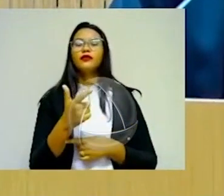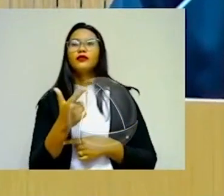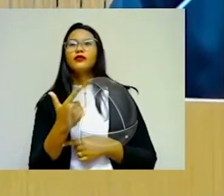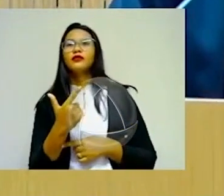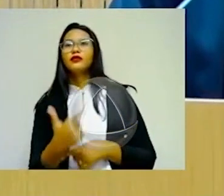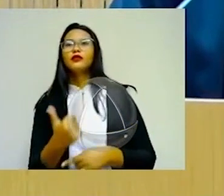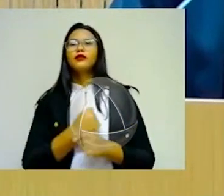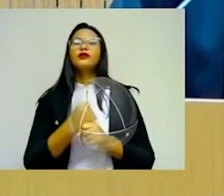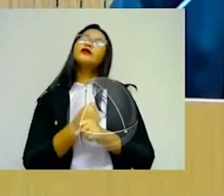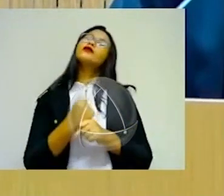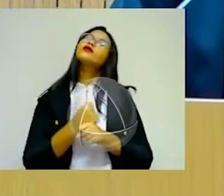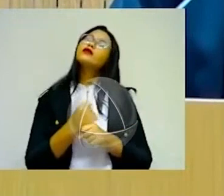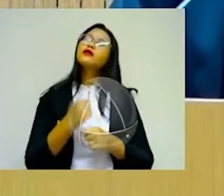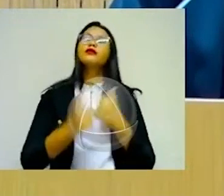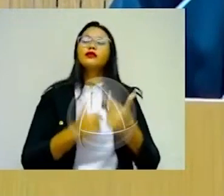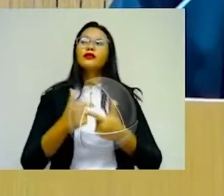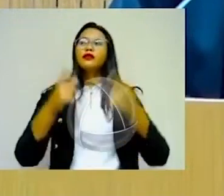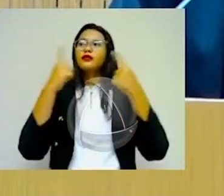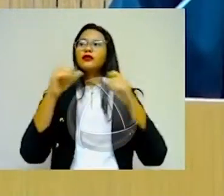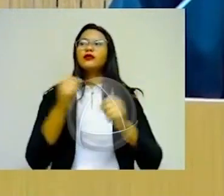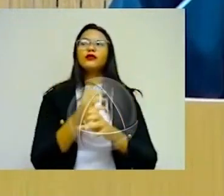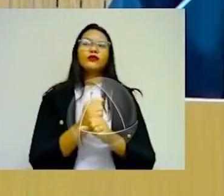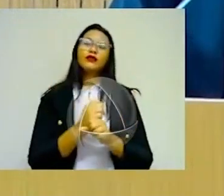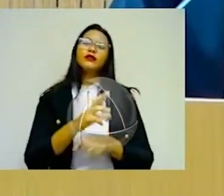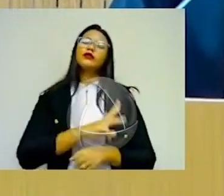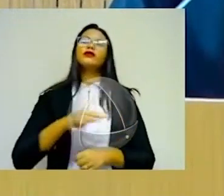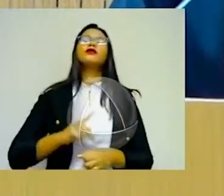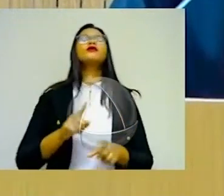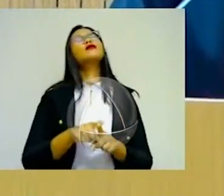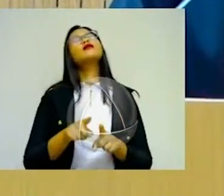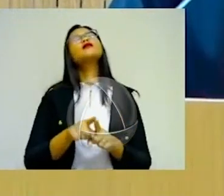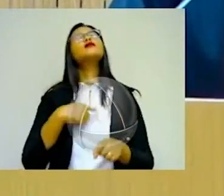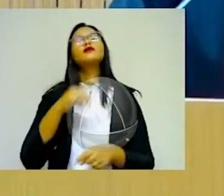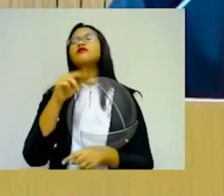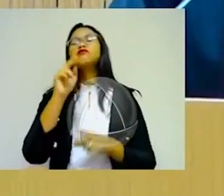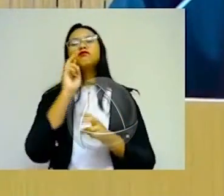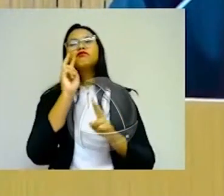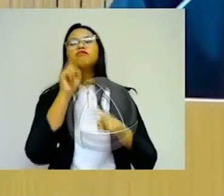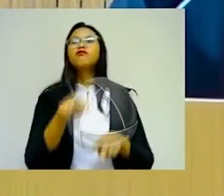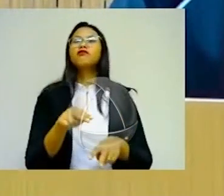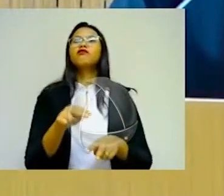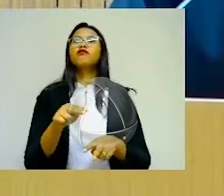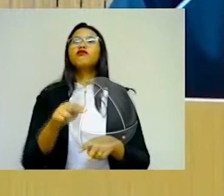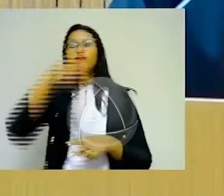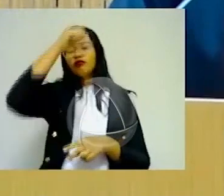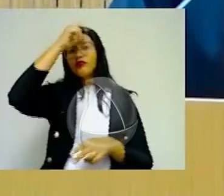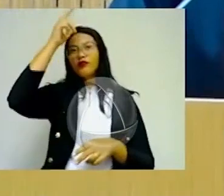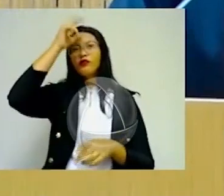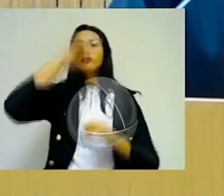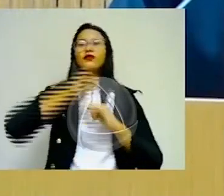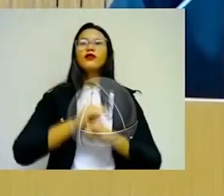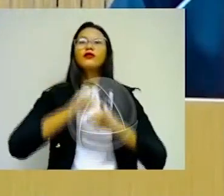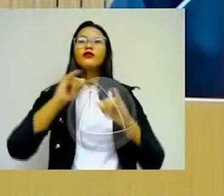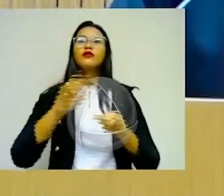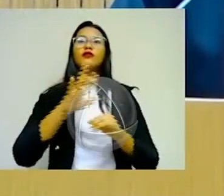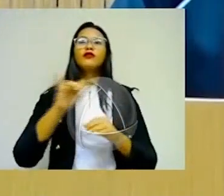nesses 21 anos de Tribunal de Contas e Ministério Público de Contas, eu nunca tinha